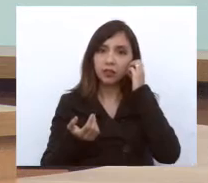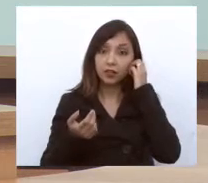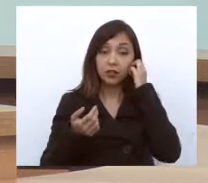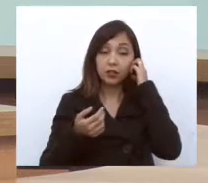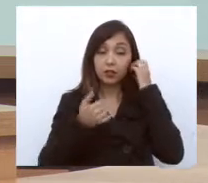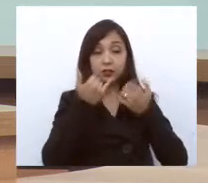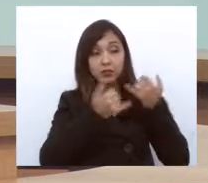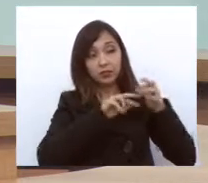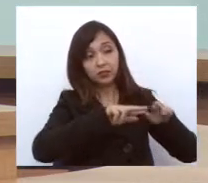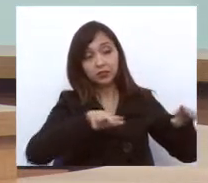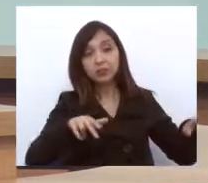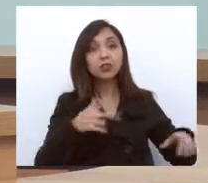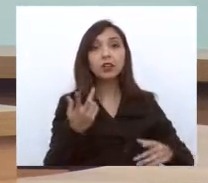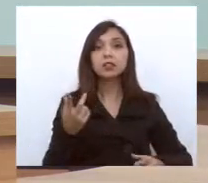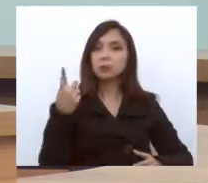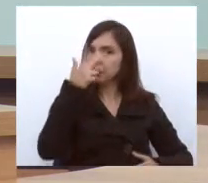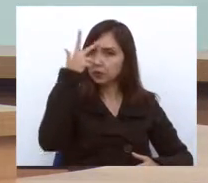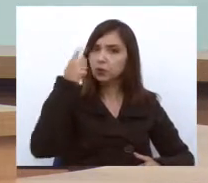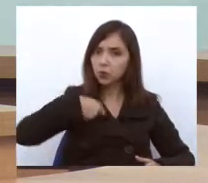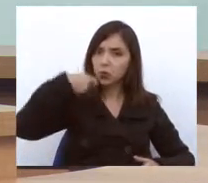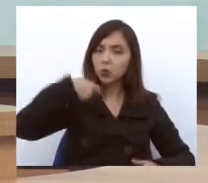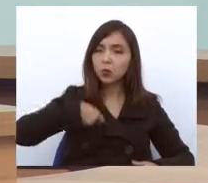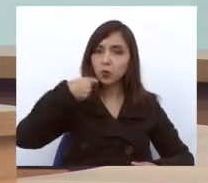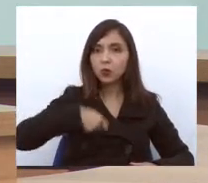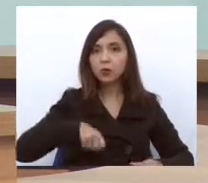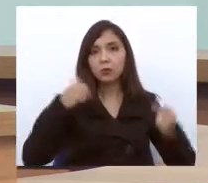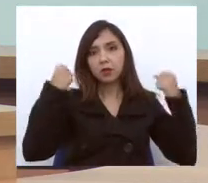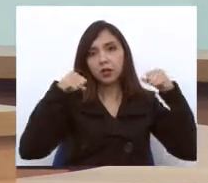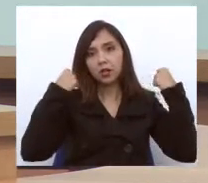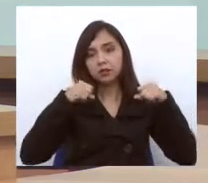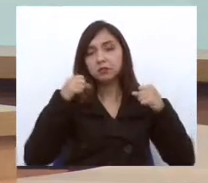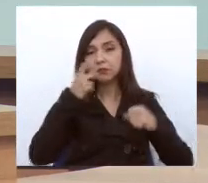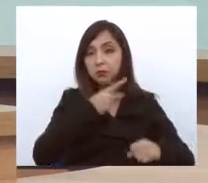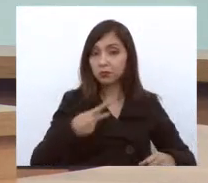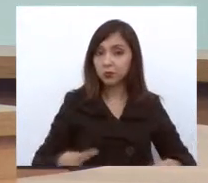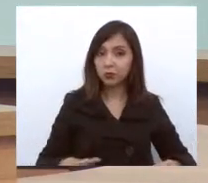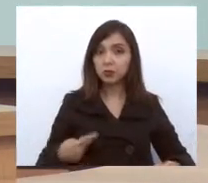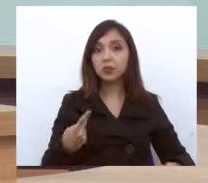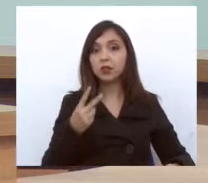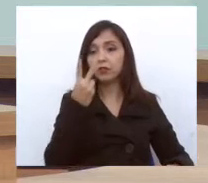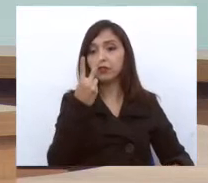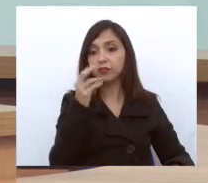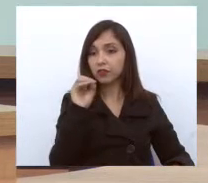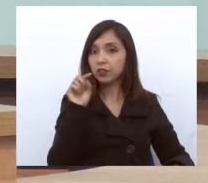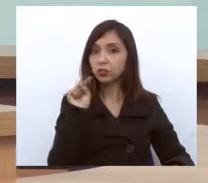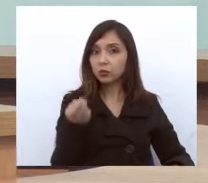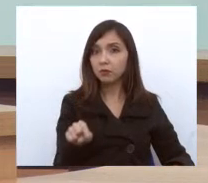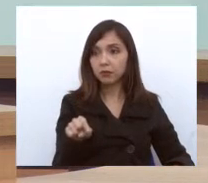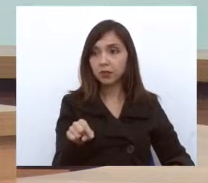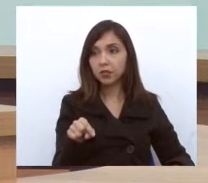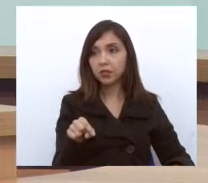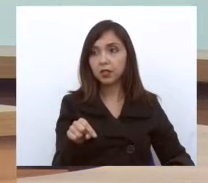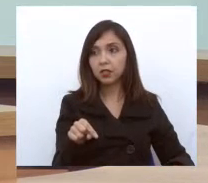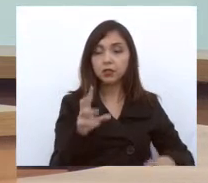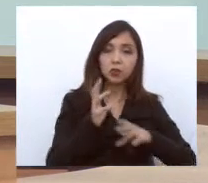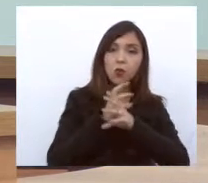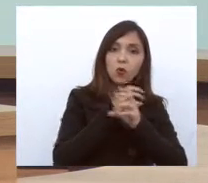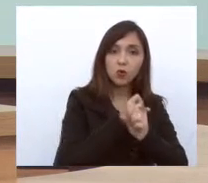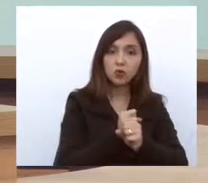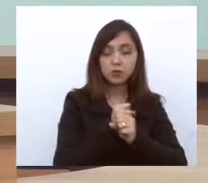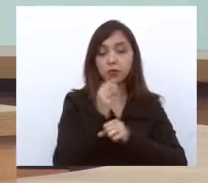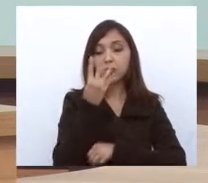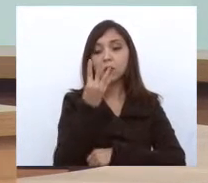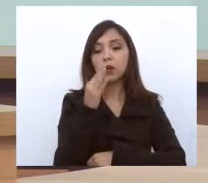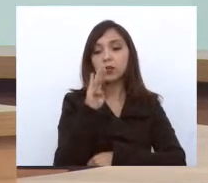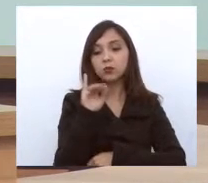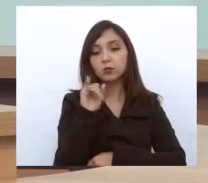serem feitas. Muitas pessoas cobram hoje uma academia popular, custa 20 mil reais. Nós estamos falando de um orçamento de 4